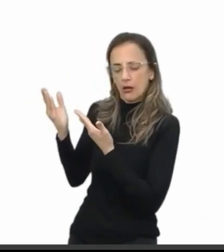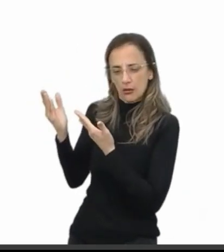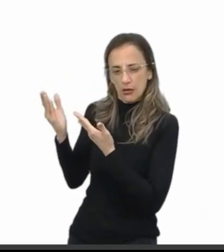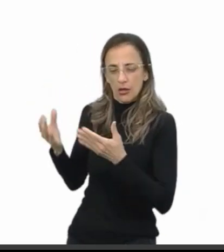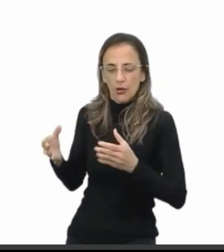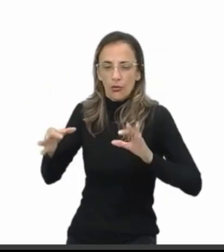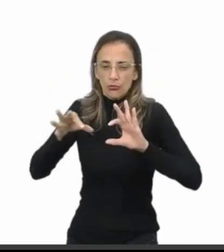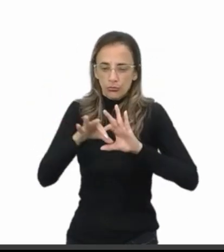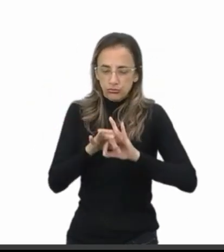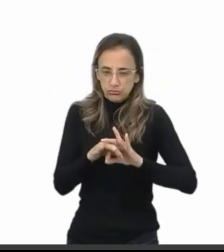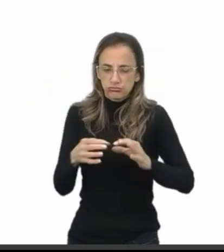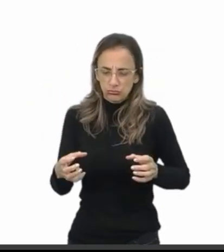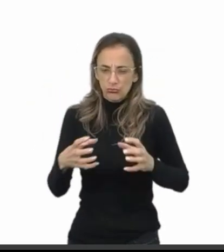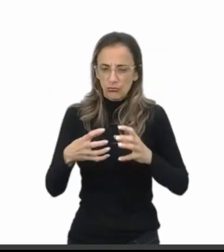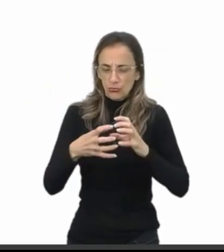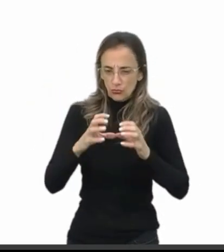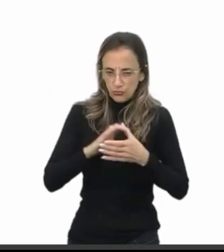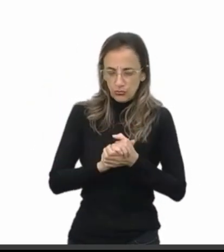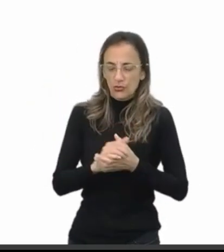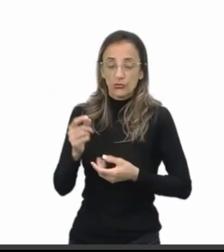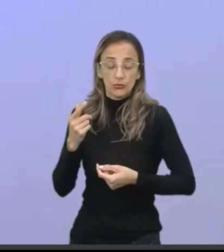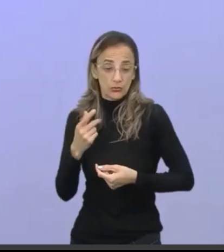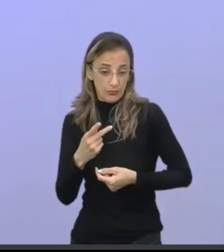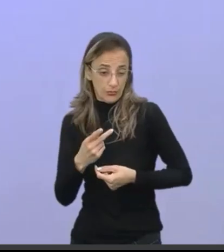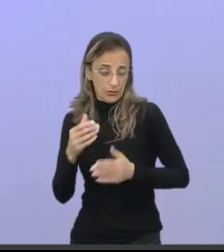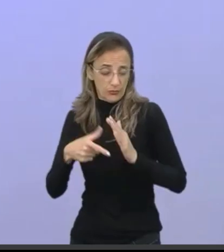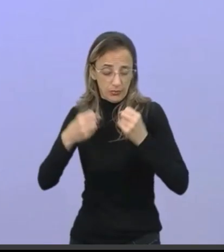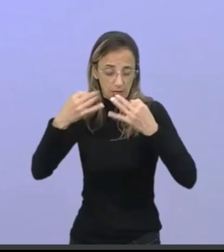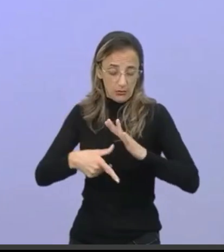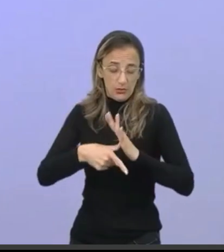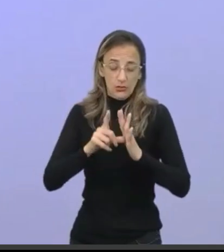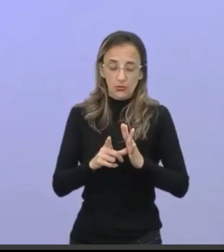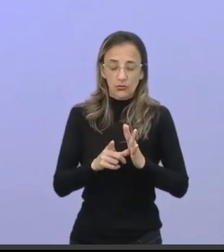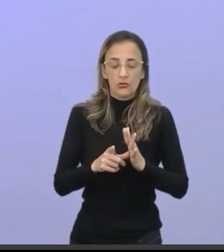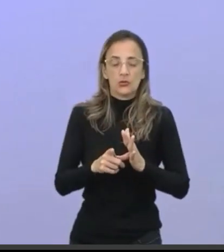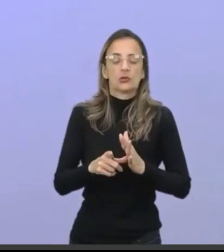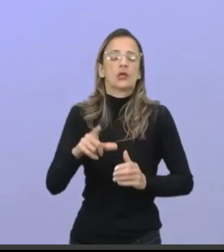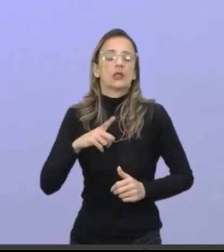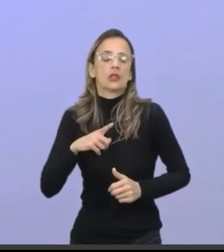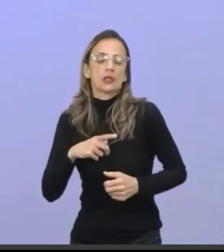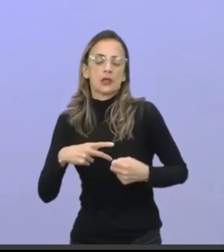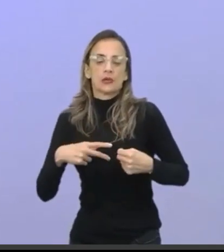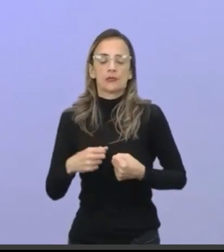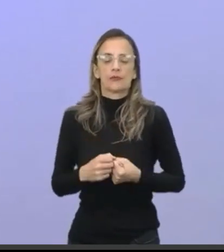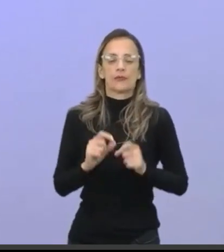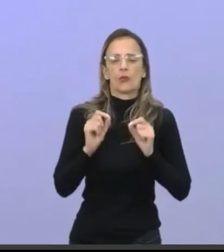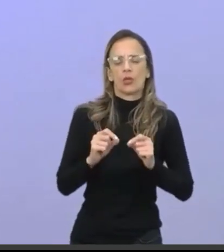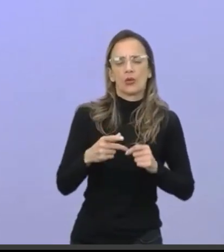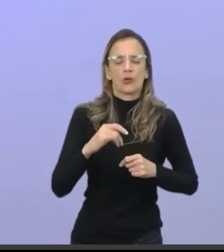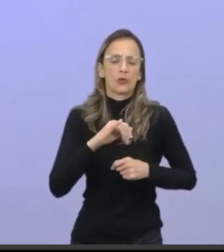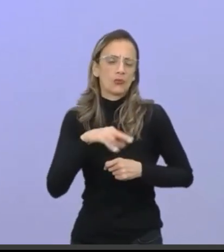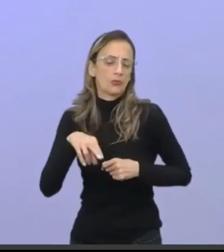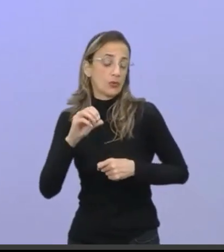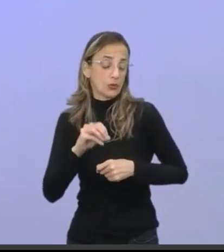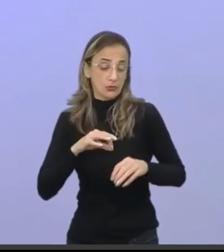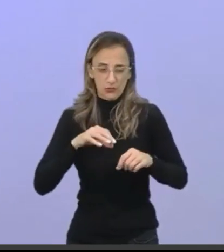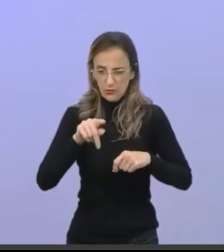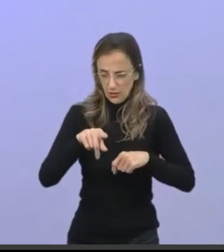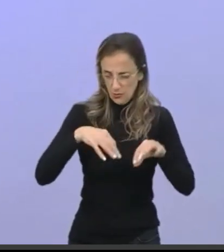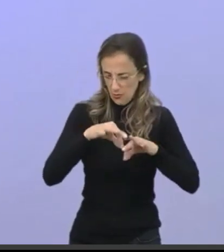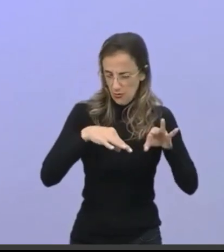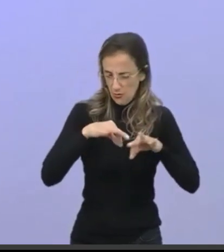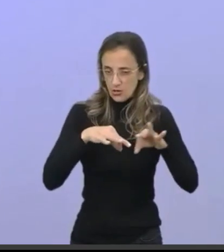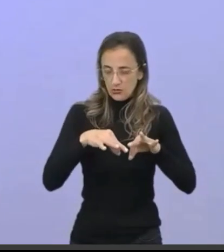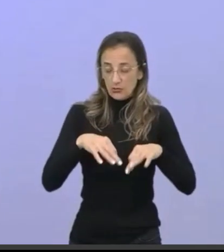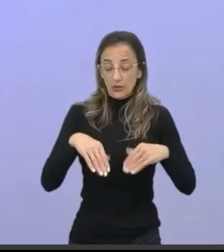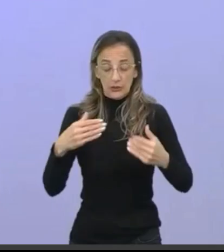o servomotor é no S, no pino S. Então, dependendo lá de qual pino você programou, você vai colocar no pino